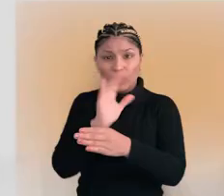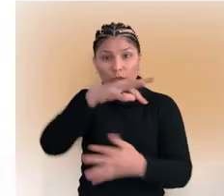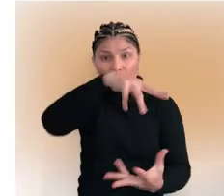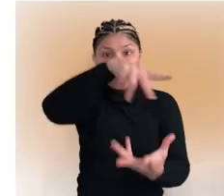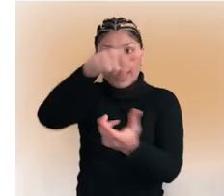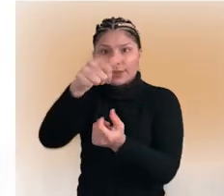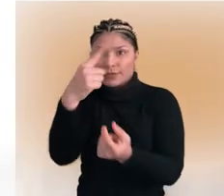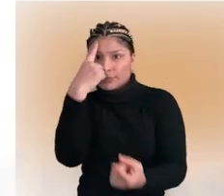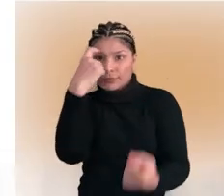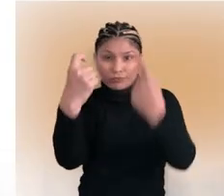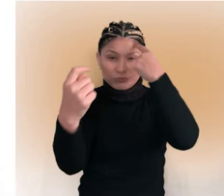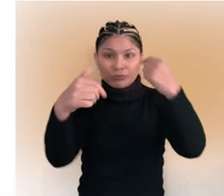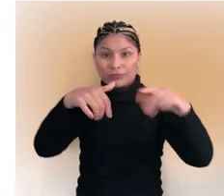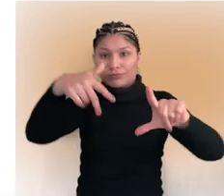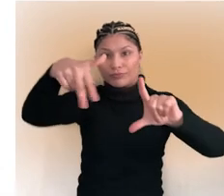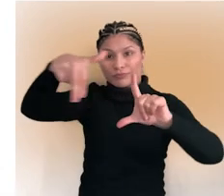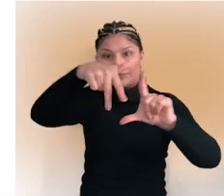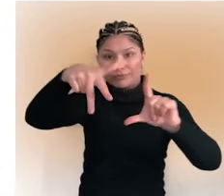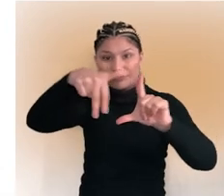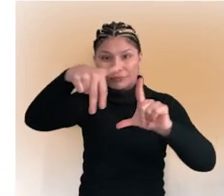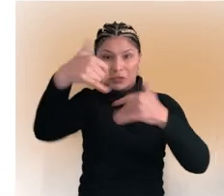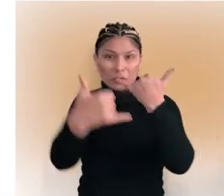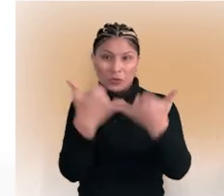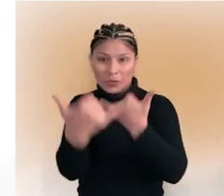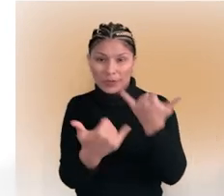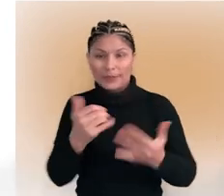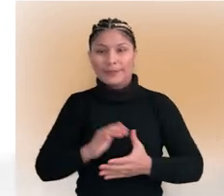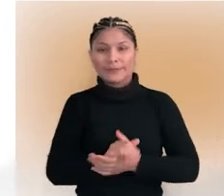animação. A Vida Vida